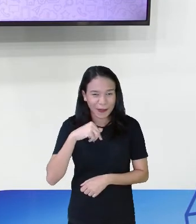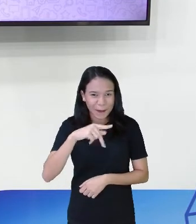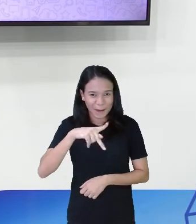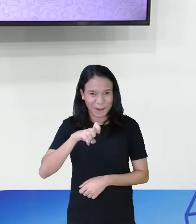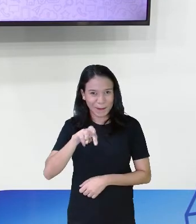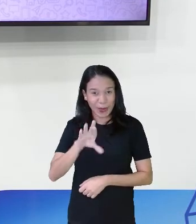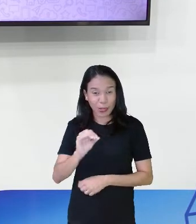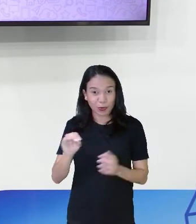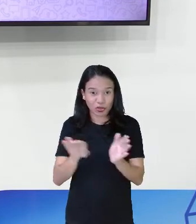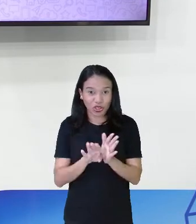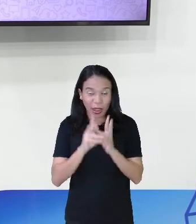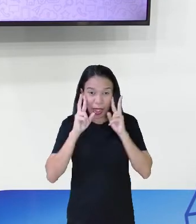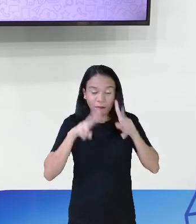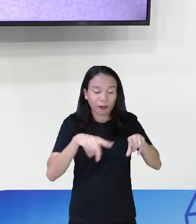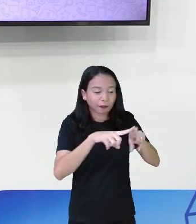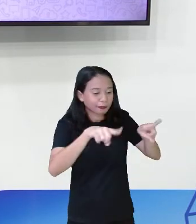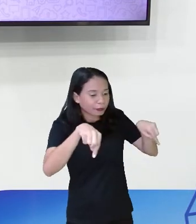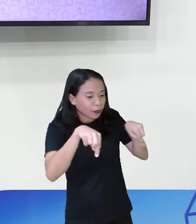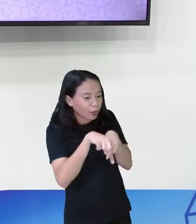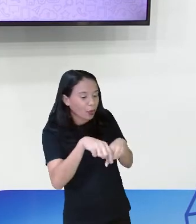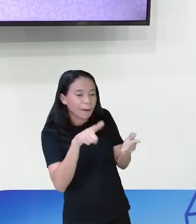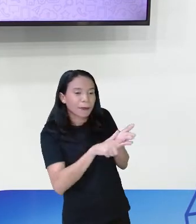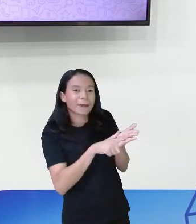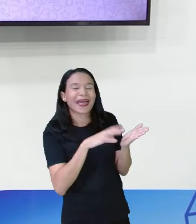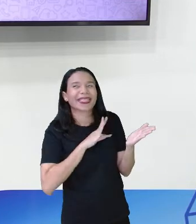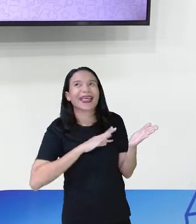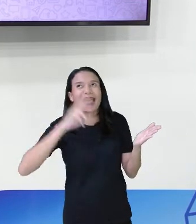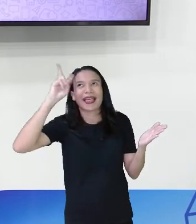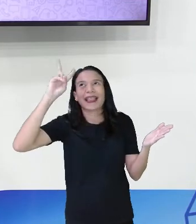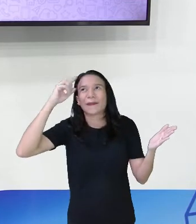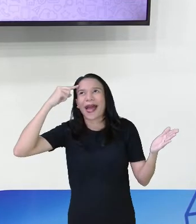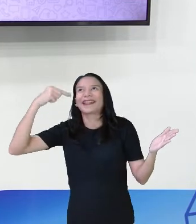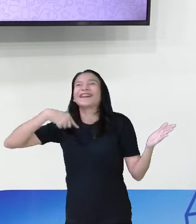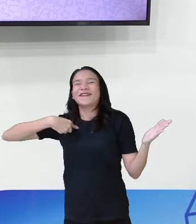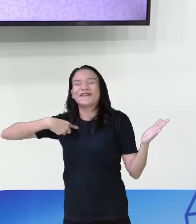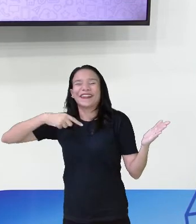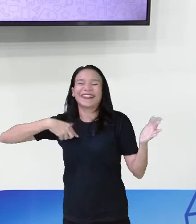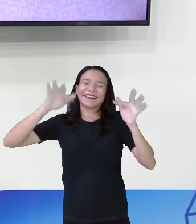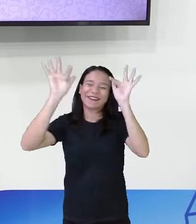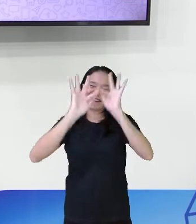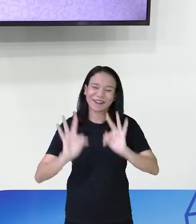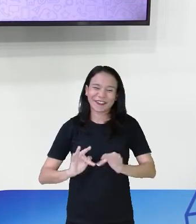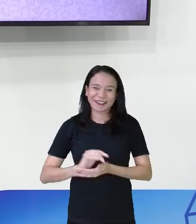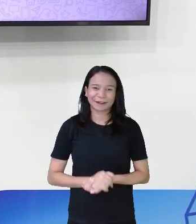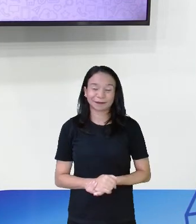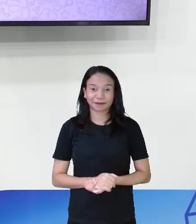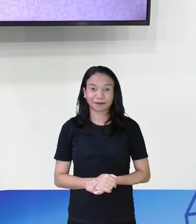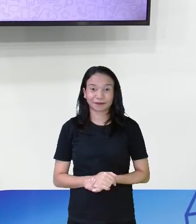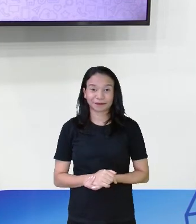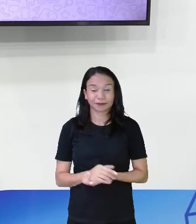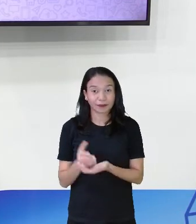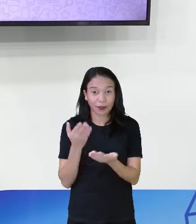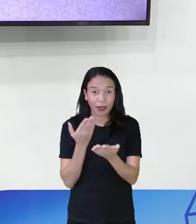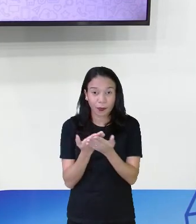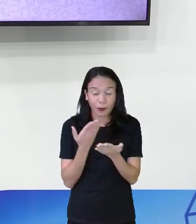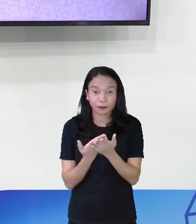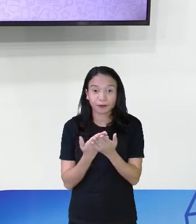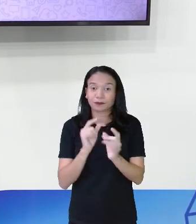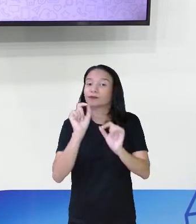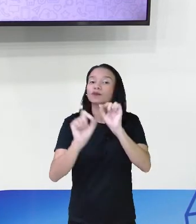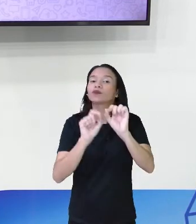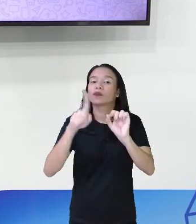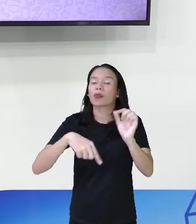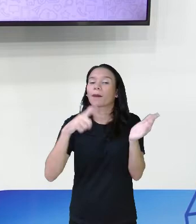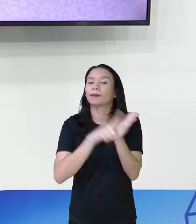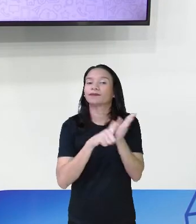lá, que vê as fichas técnicas, vai lembrar de mim, isso me deixa muito feliz. Vamos estudar só um pouquinho mais o que é